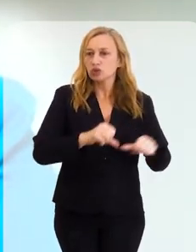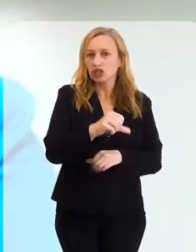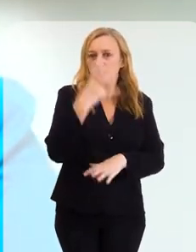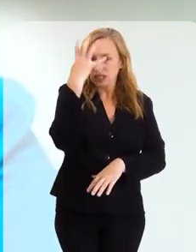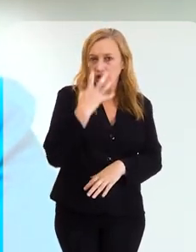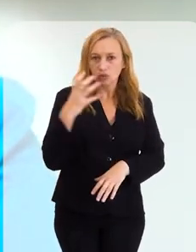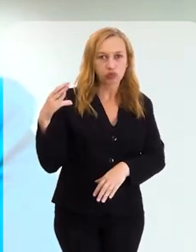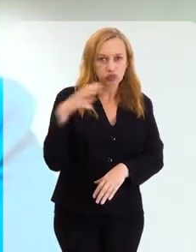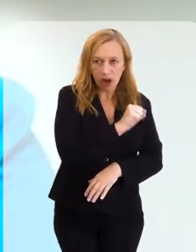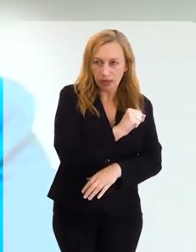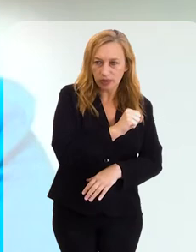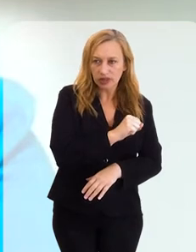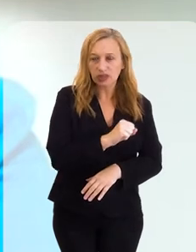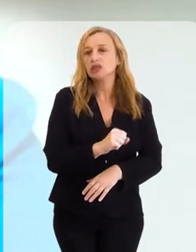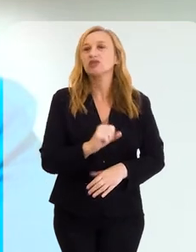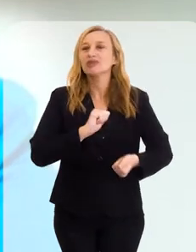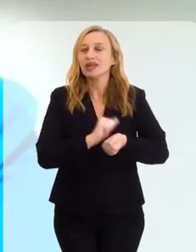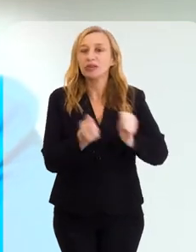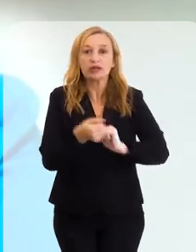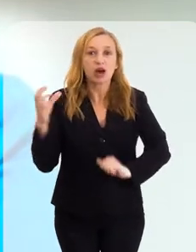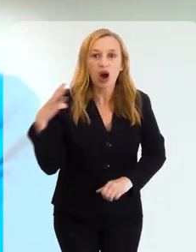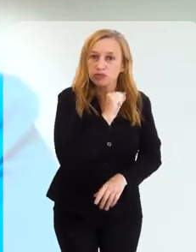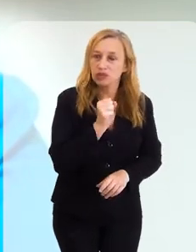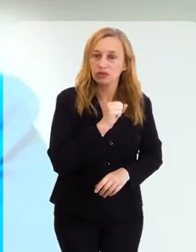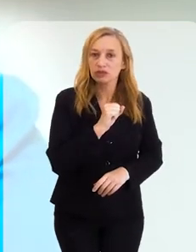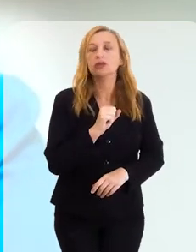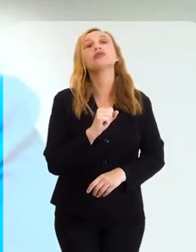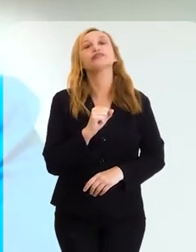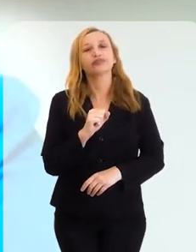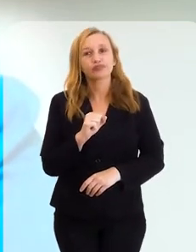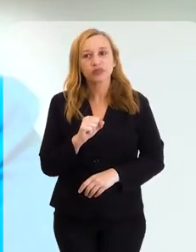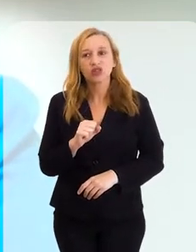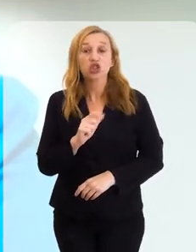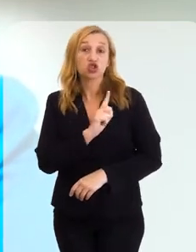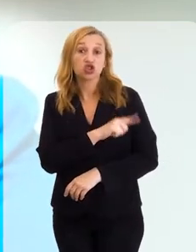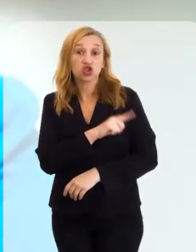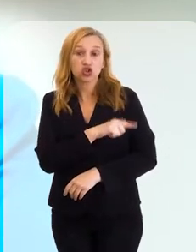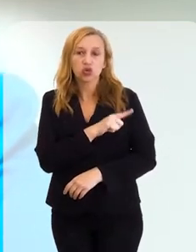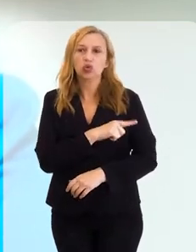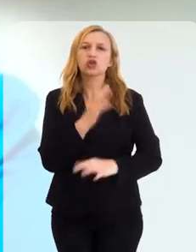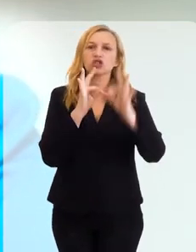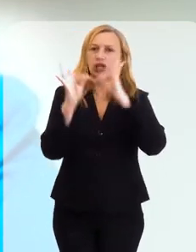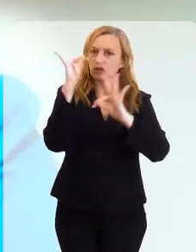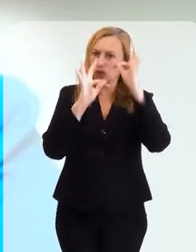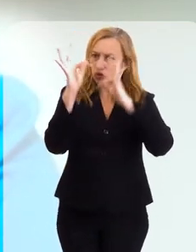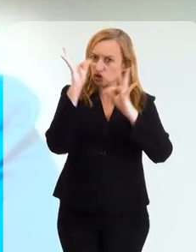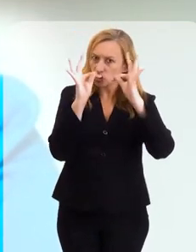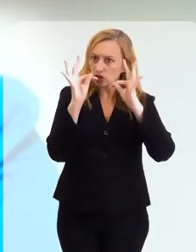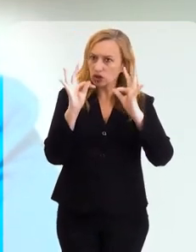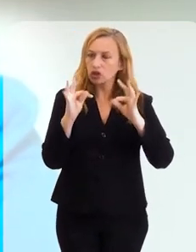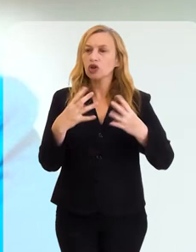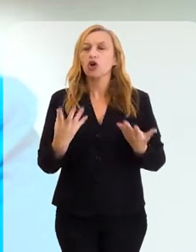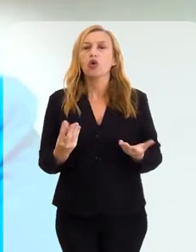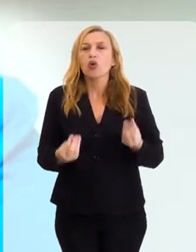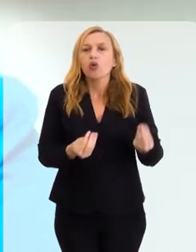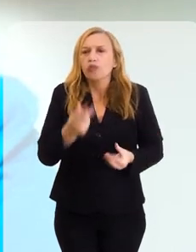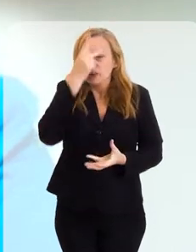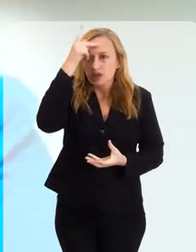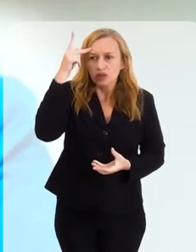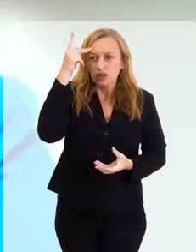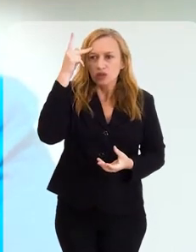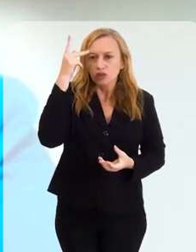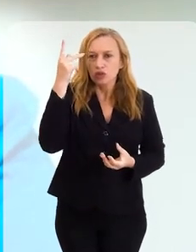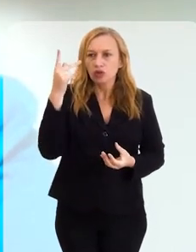desse processo de mudança brusca, uma adaptação muito rápida dos gestores às